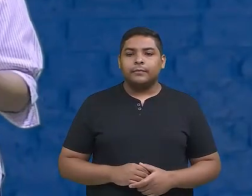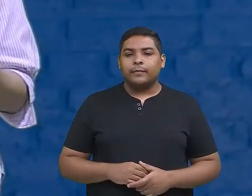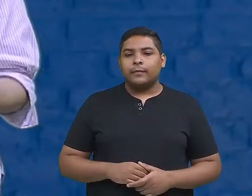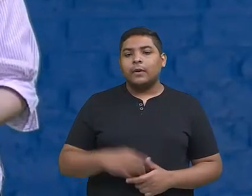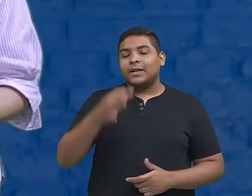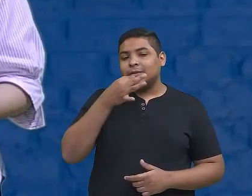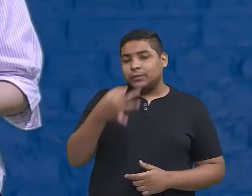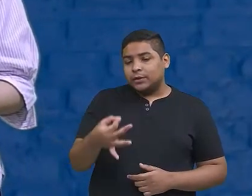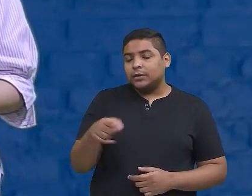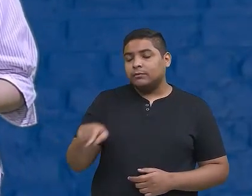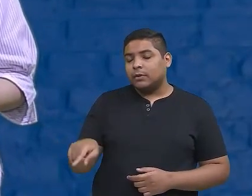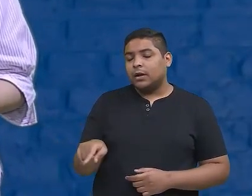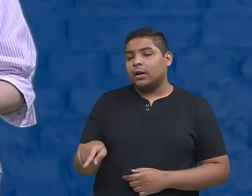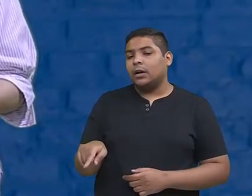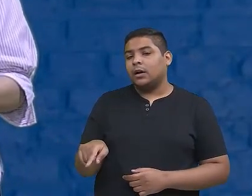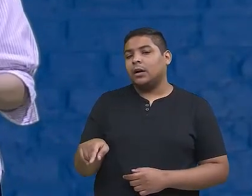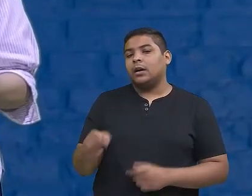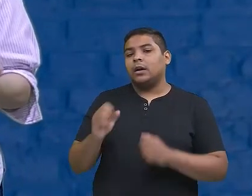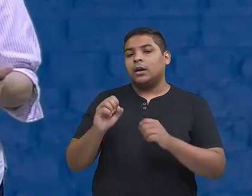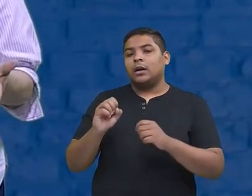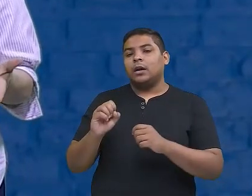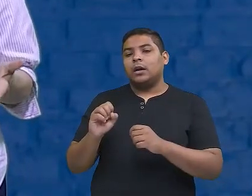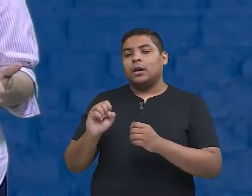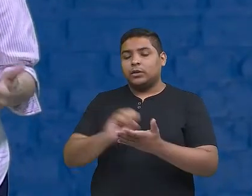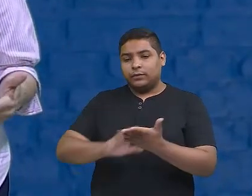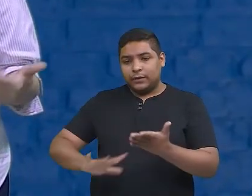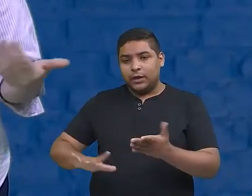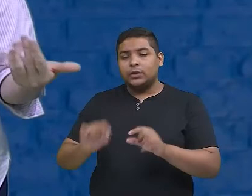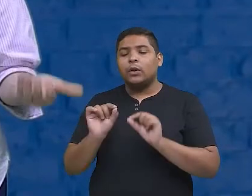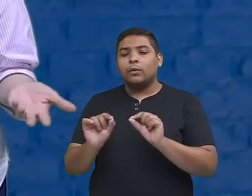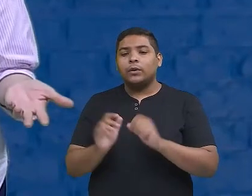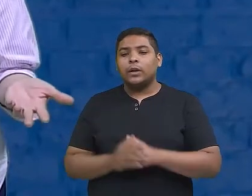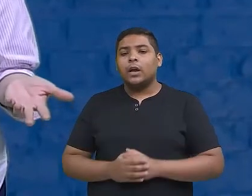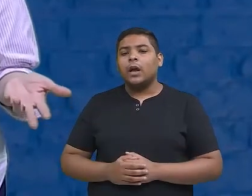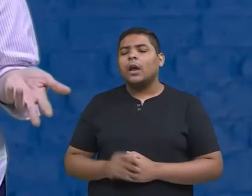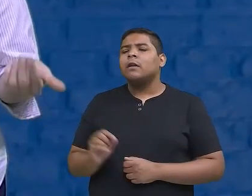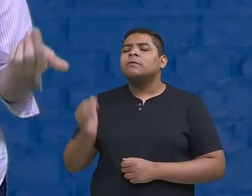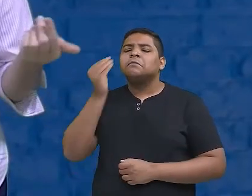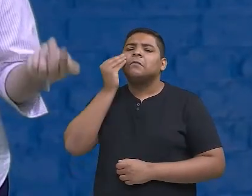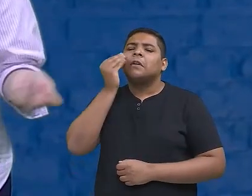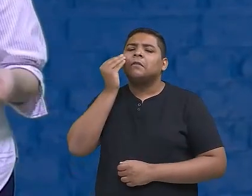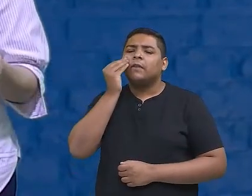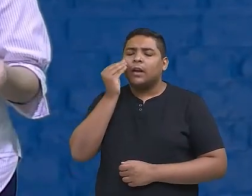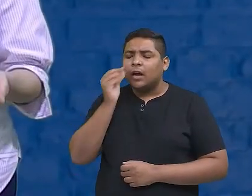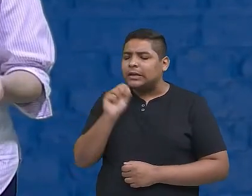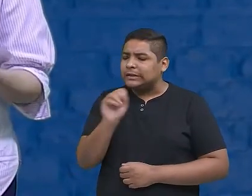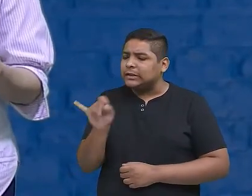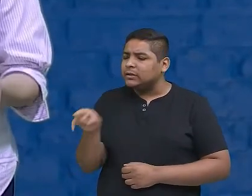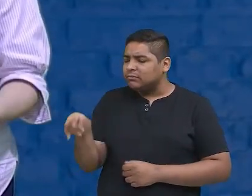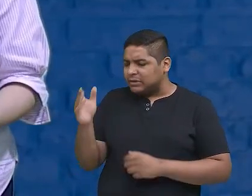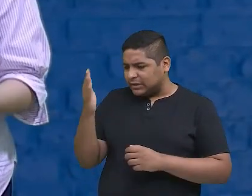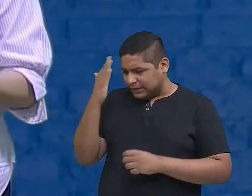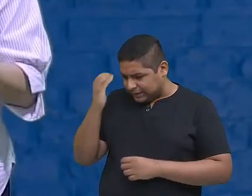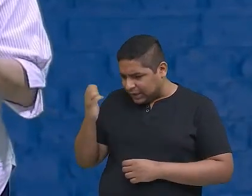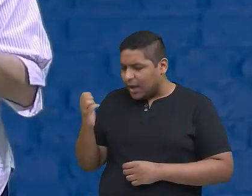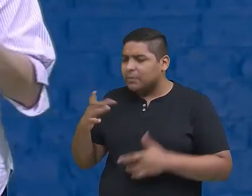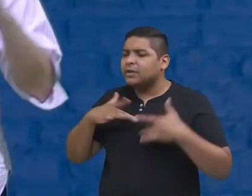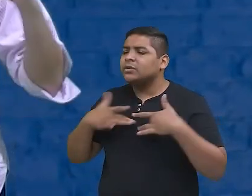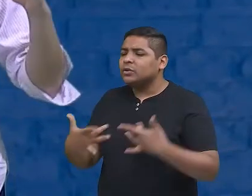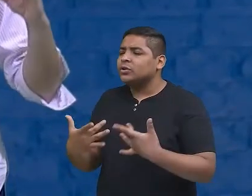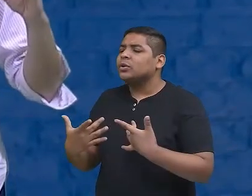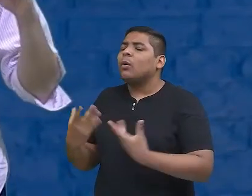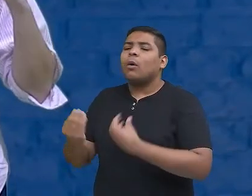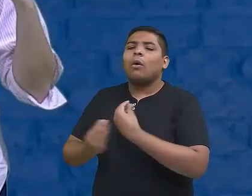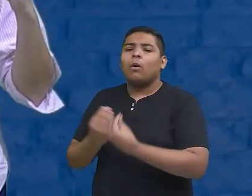verificar se o teu filho ou o teu aluno sabe o que é ser gentil. Será que a criança ou adolescente compreende